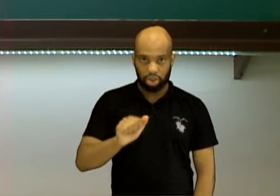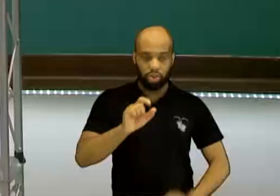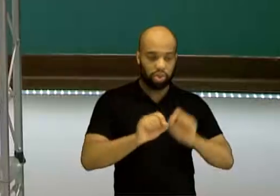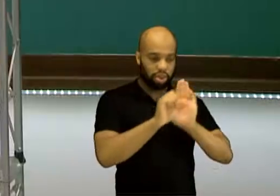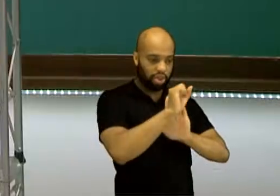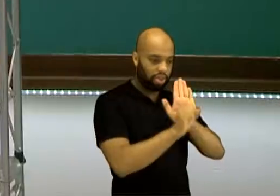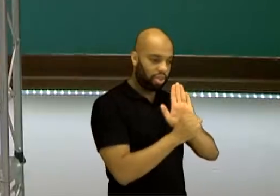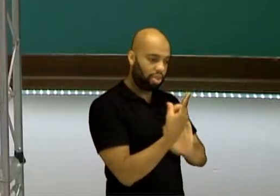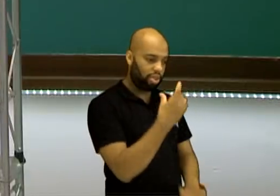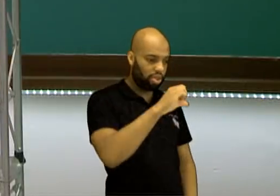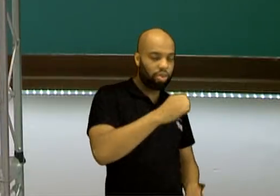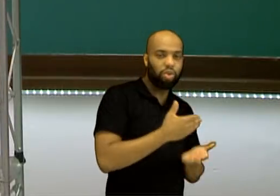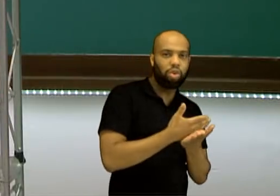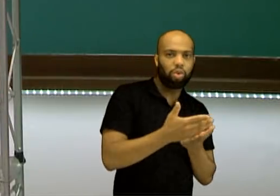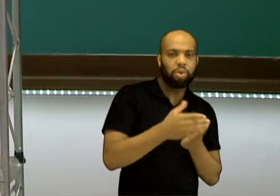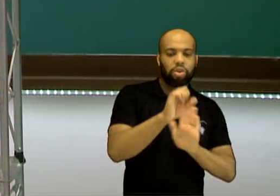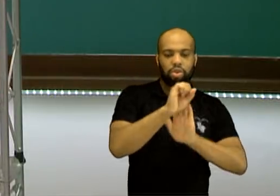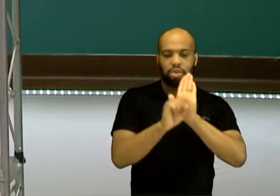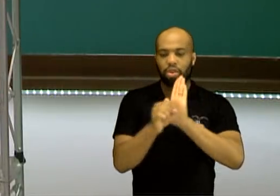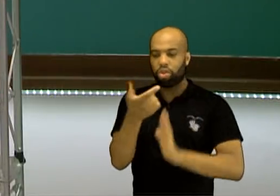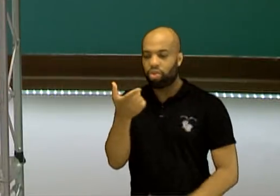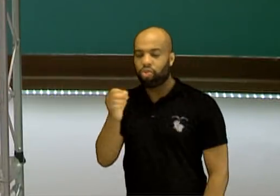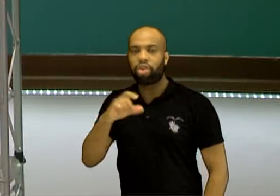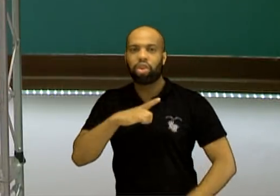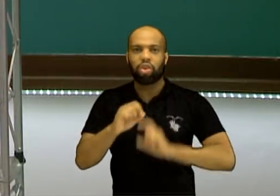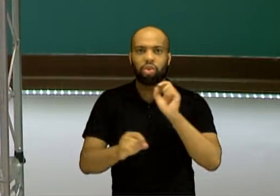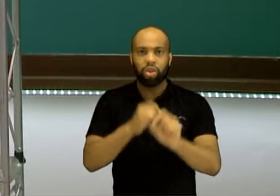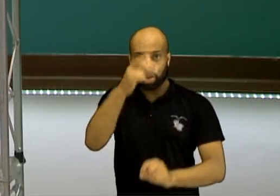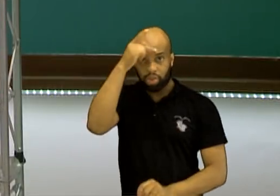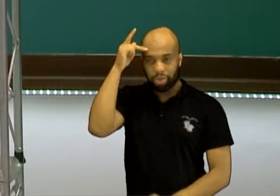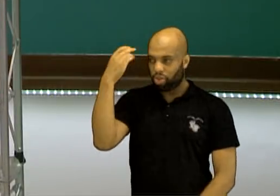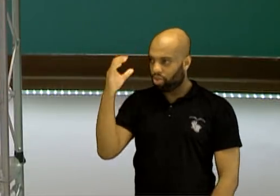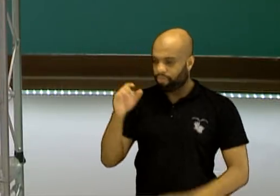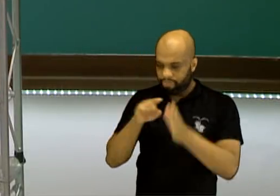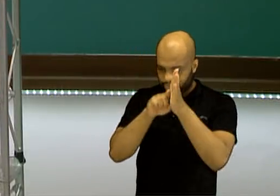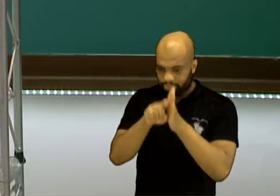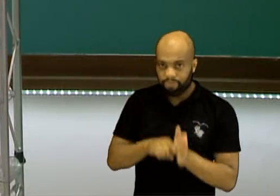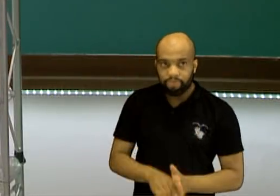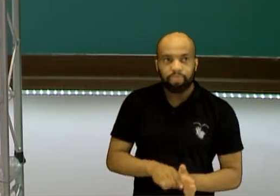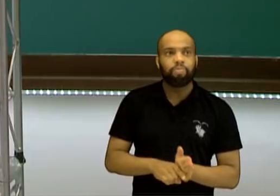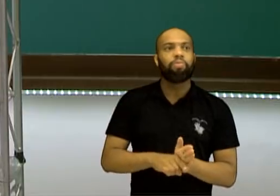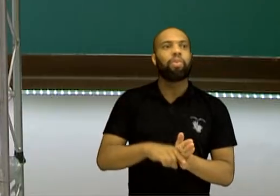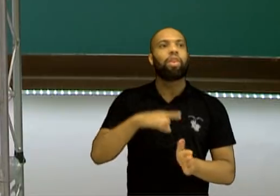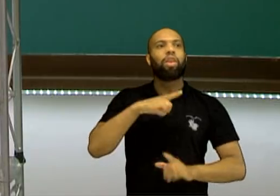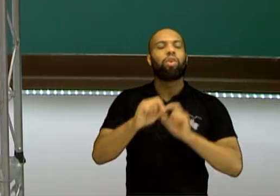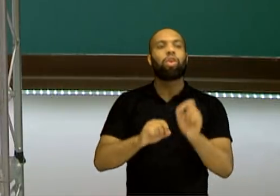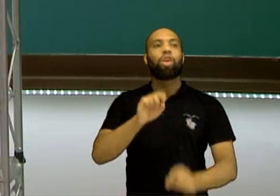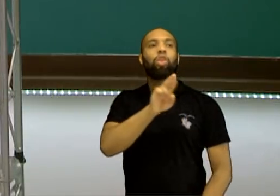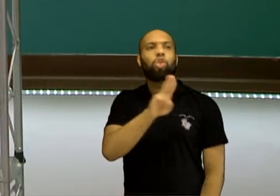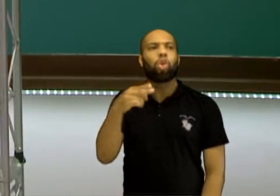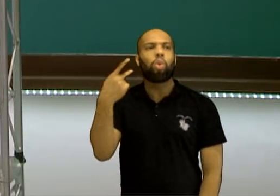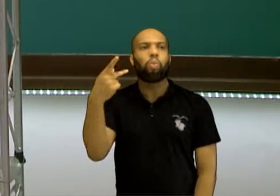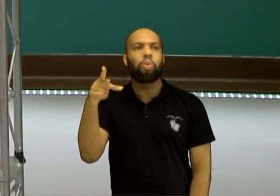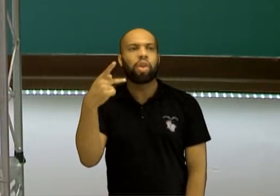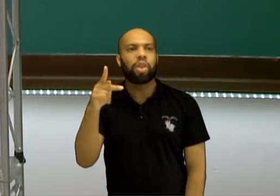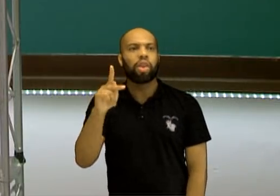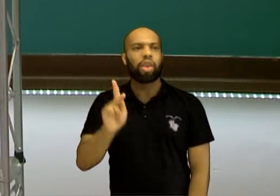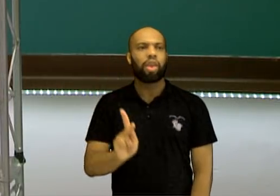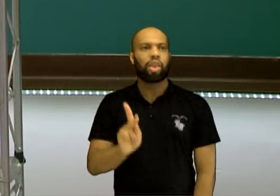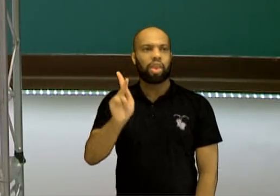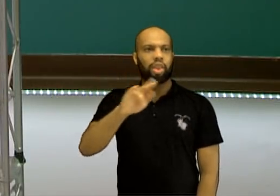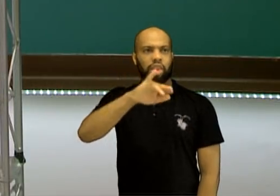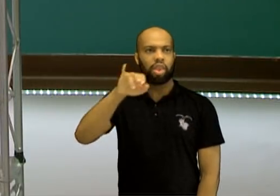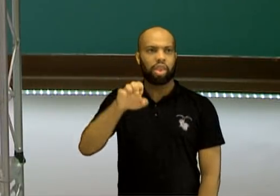século XX, o cientista político Rudolf Kellen, ele pegou como base a obra de um geógrafo